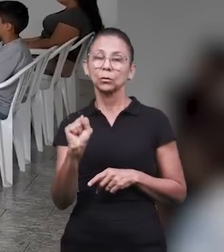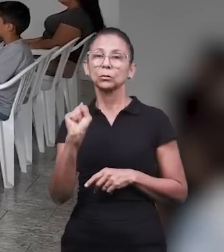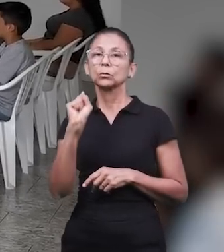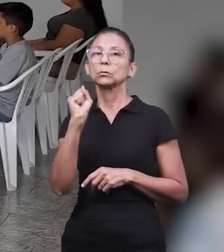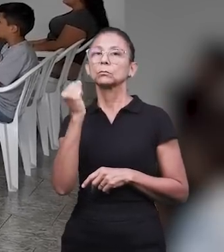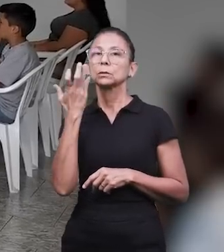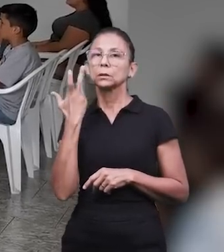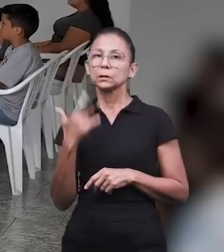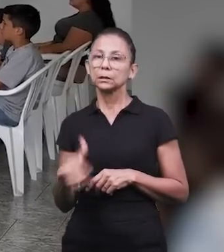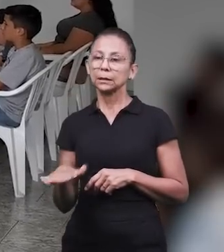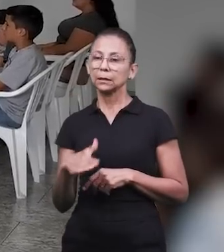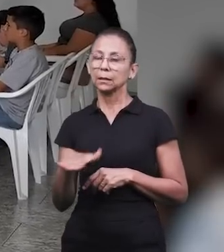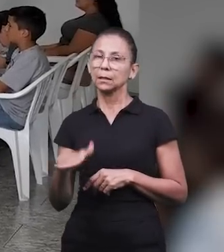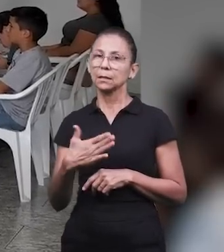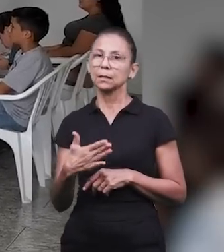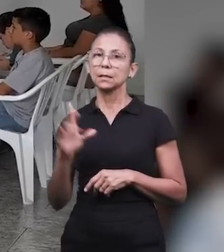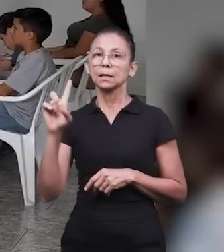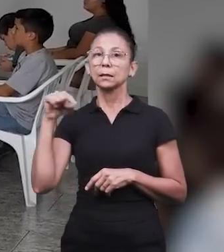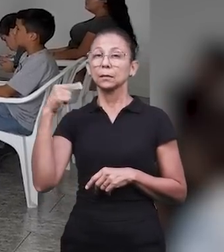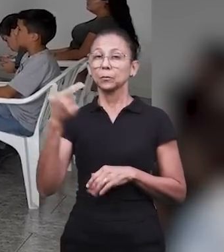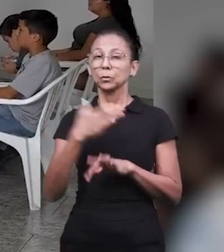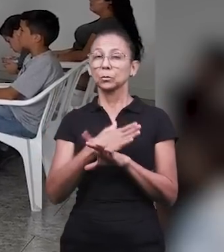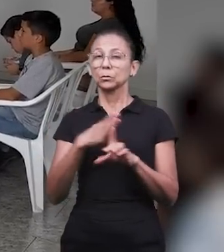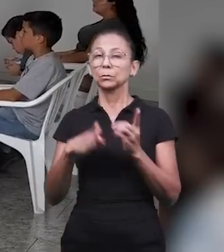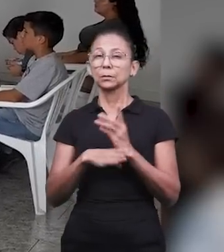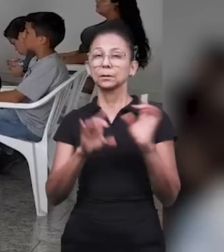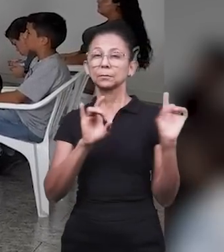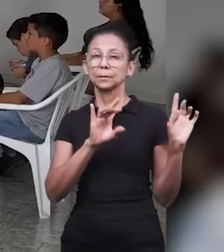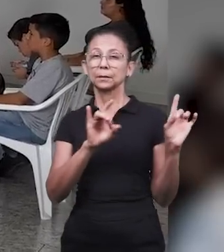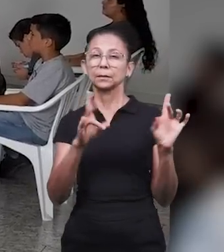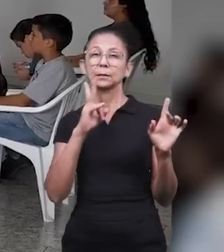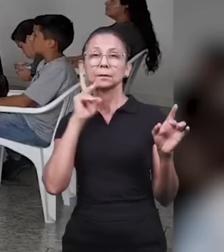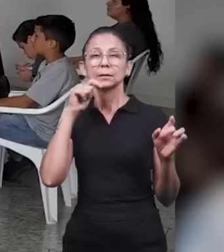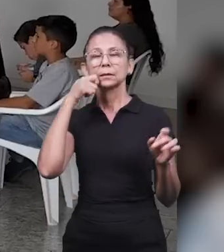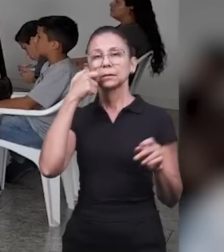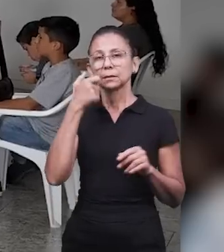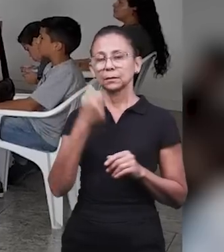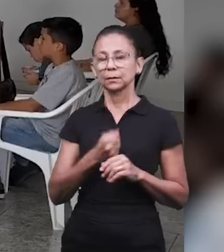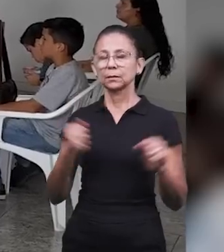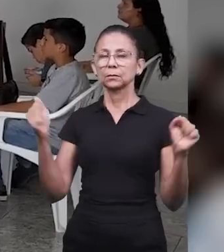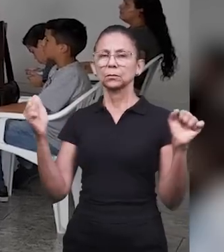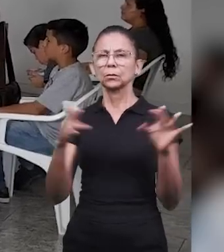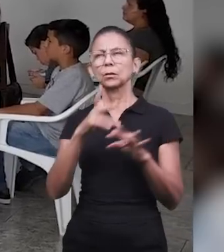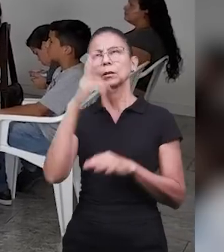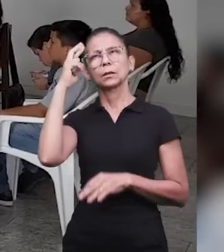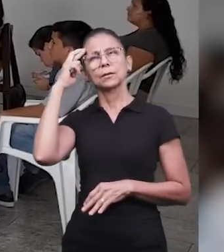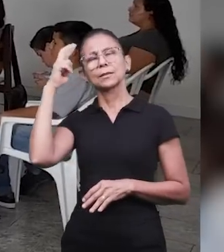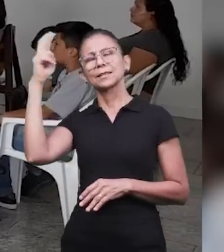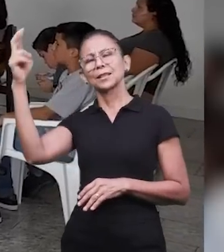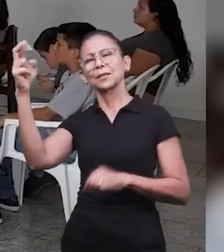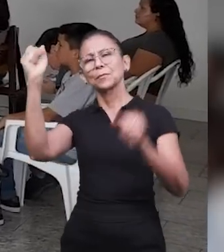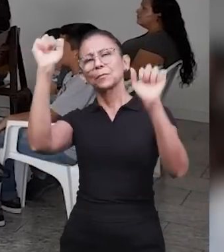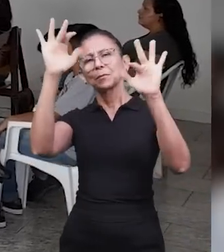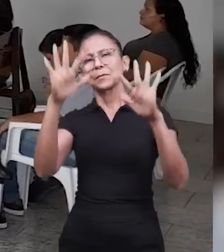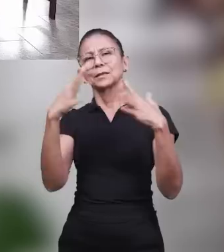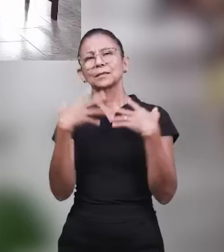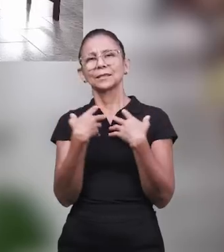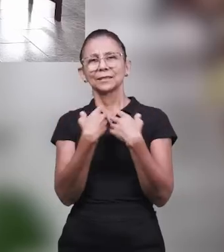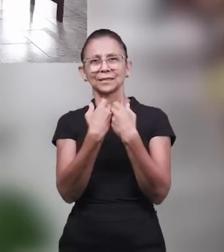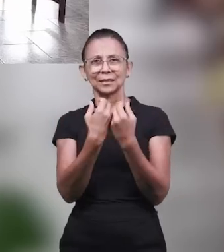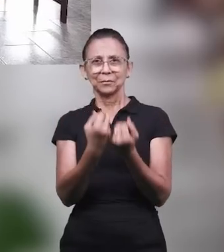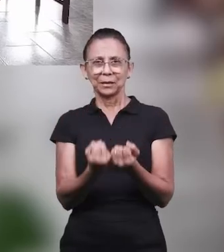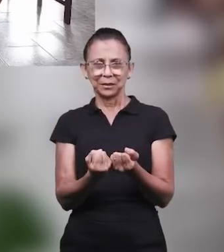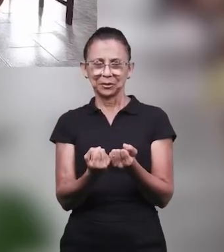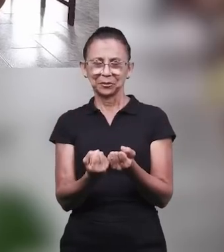culto especial com uma ceia glorificando o nome do Senhor pela bênção que receberam. E